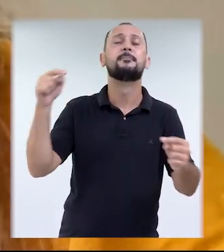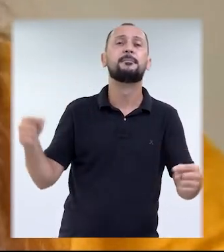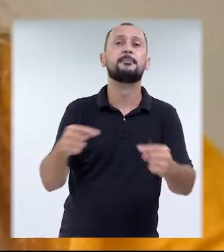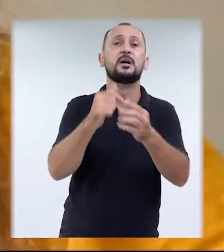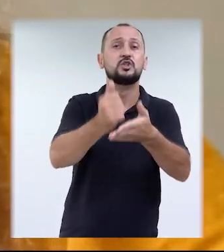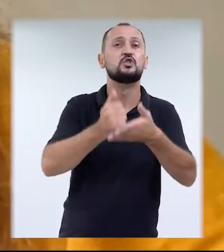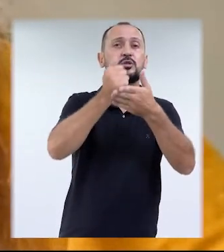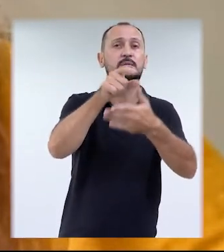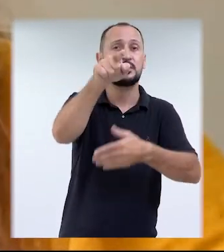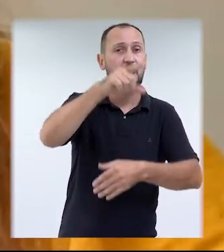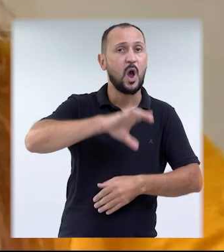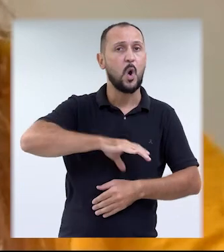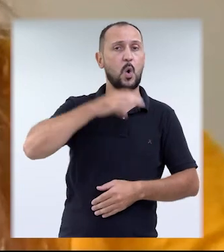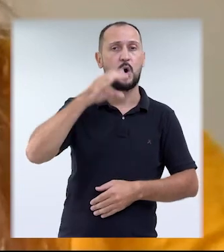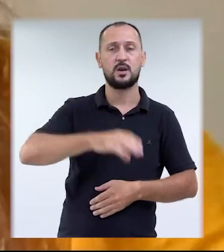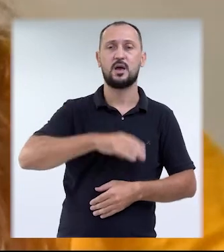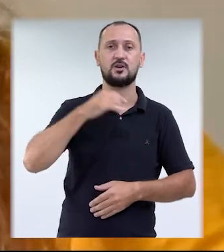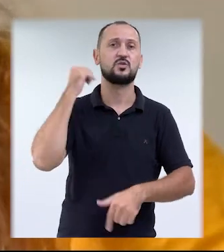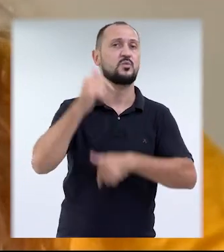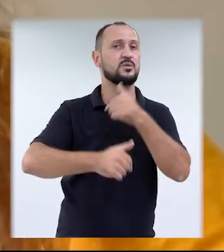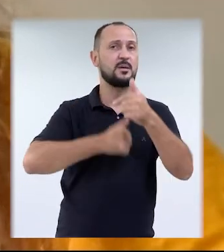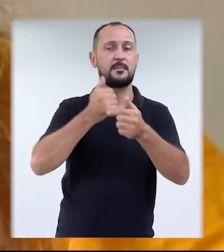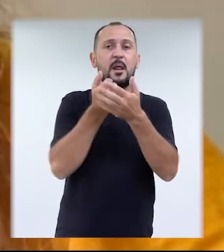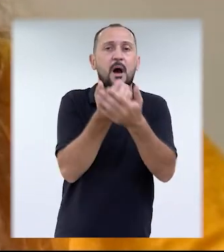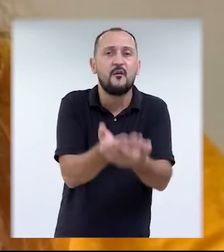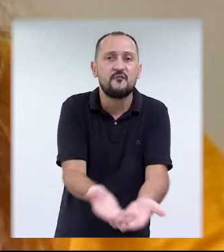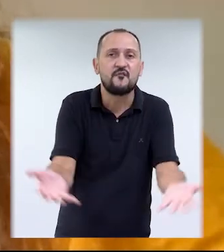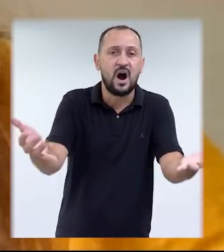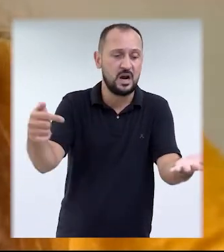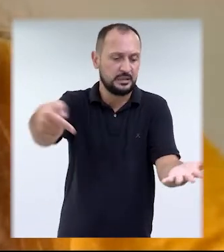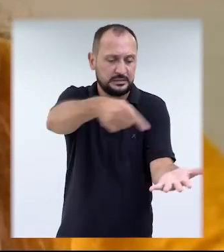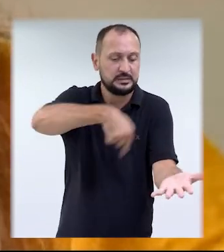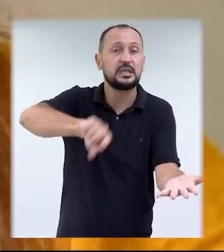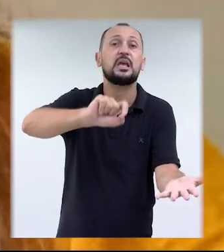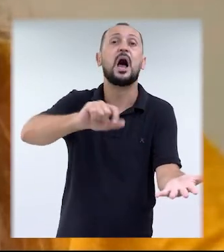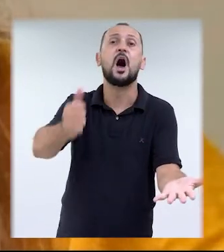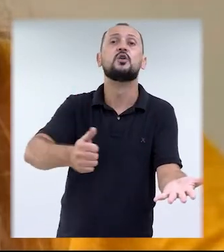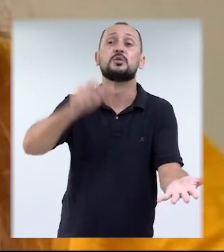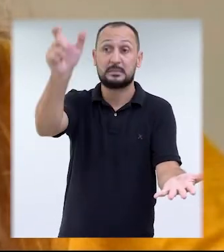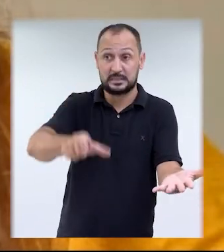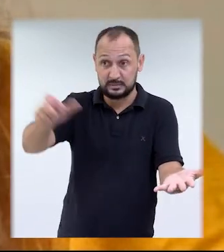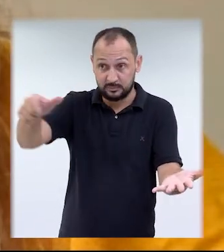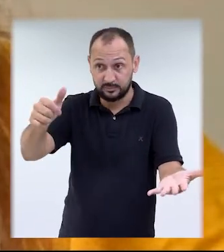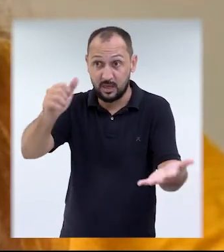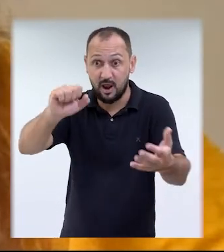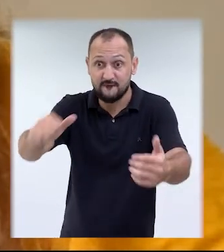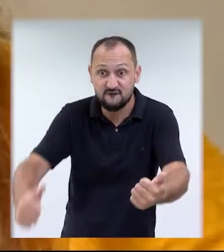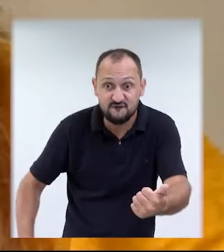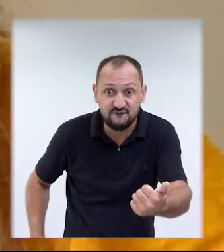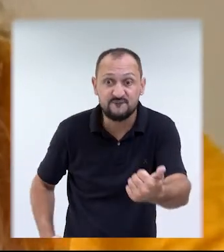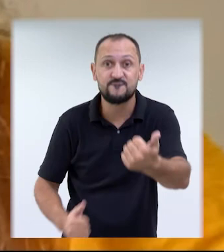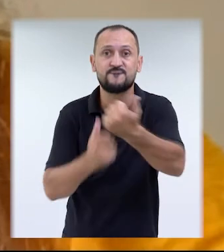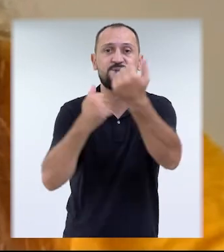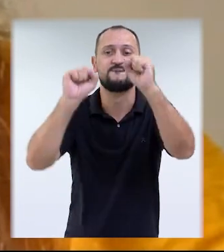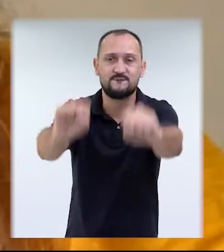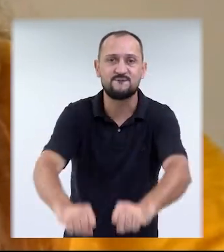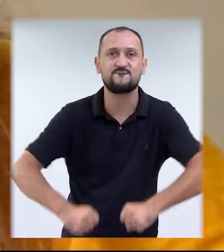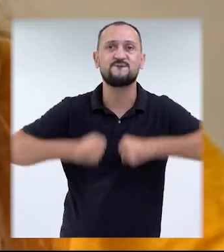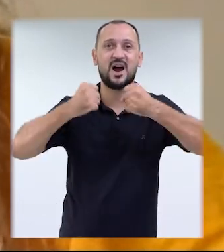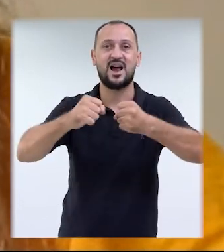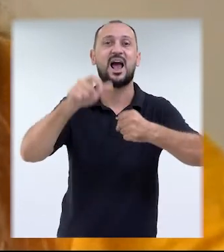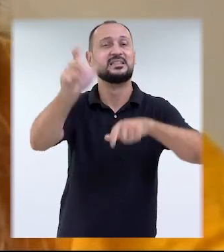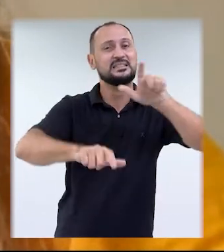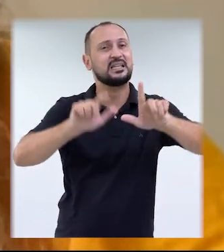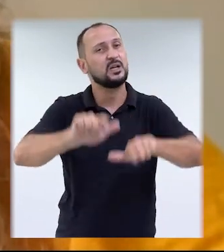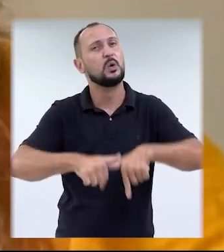lhe dar coragem. O trabalho é oferecido como um fortificante para aquelas que estão no meio do caminho,